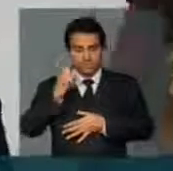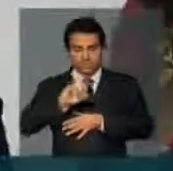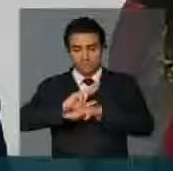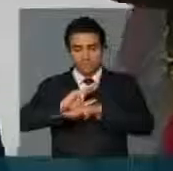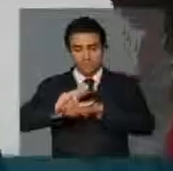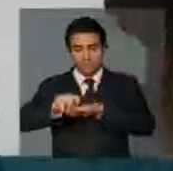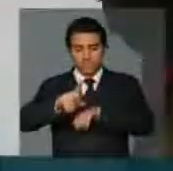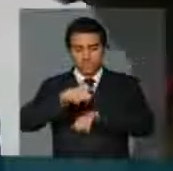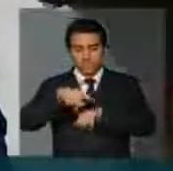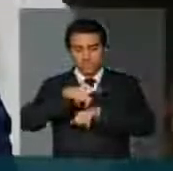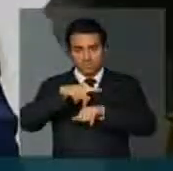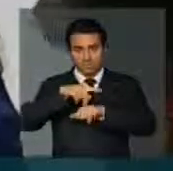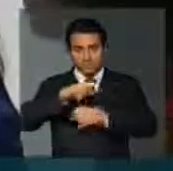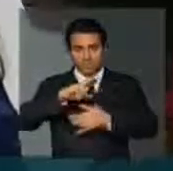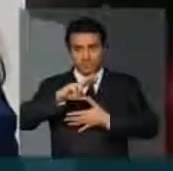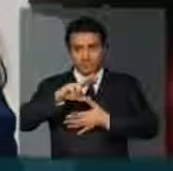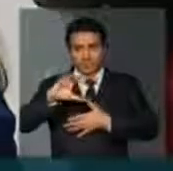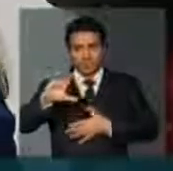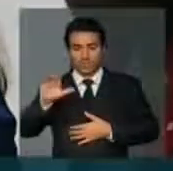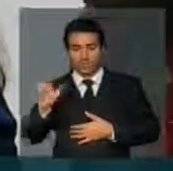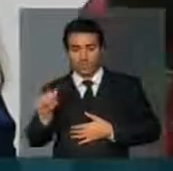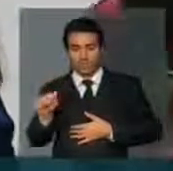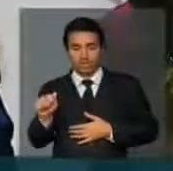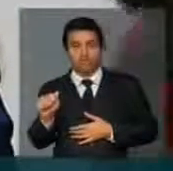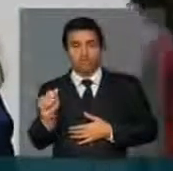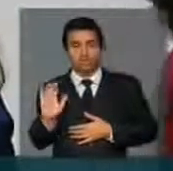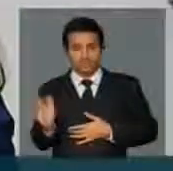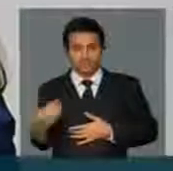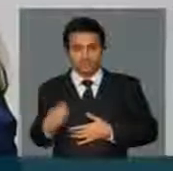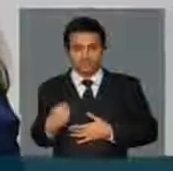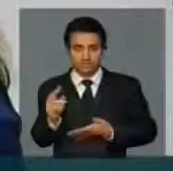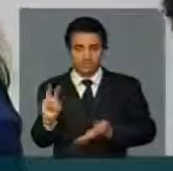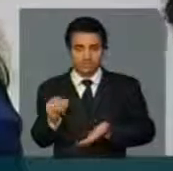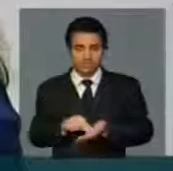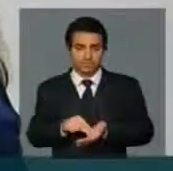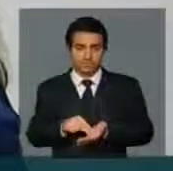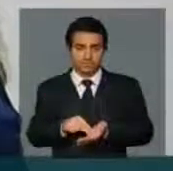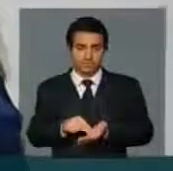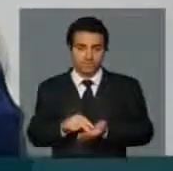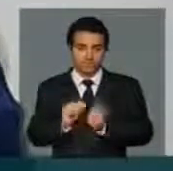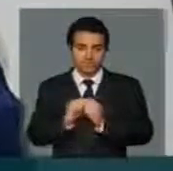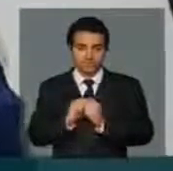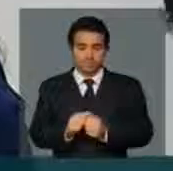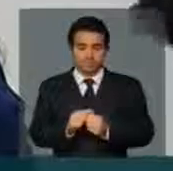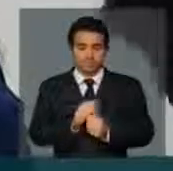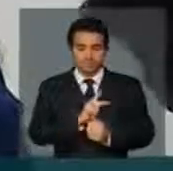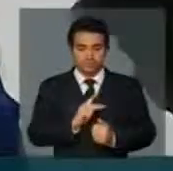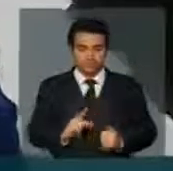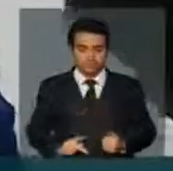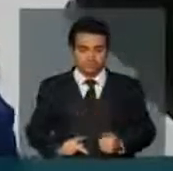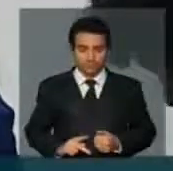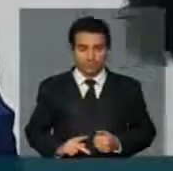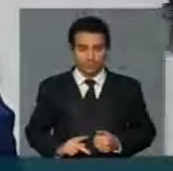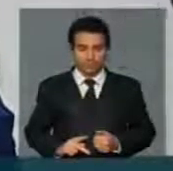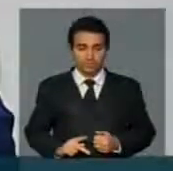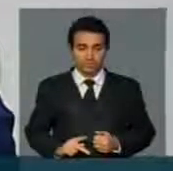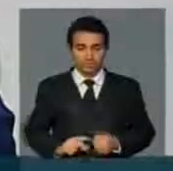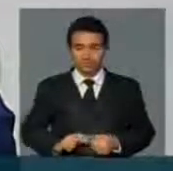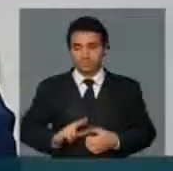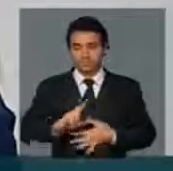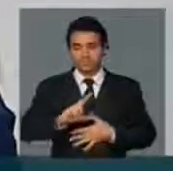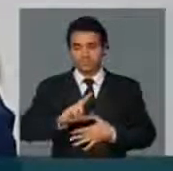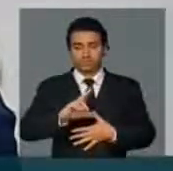países da América Latina e Caribe compareceram, acompanhando a presidente do Parlamento